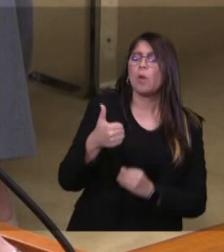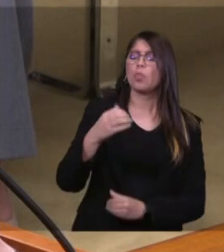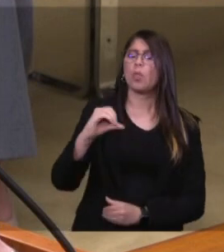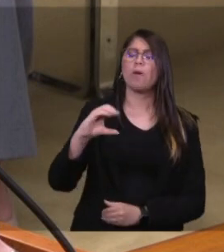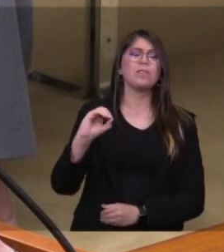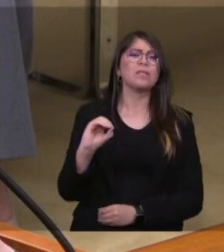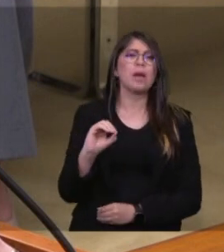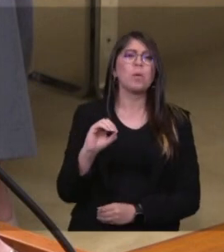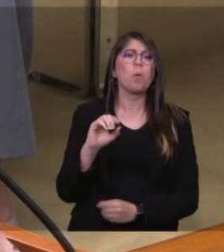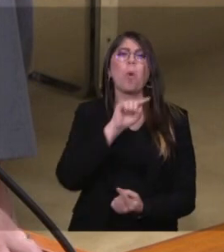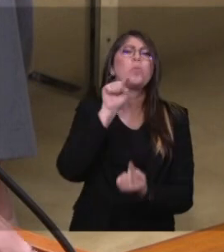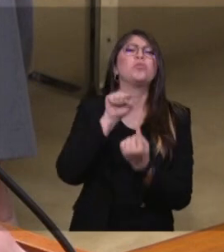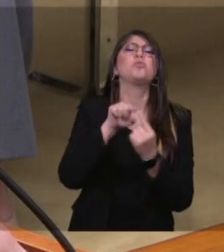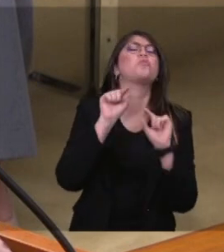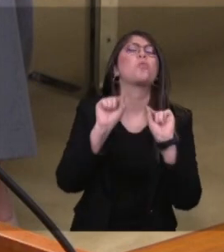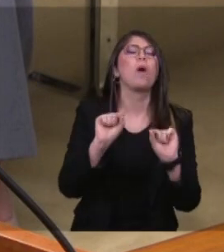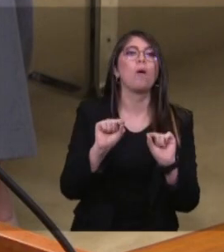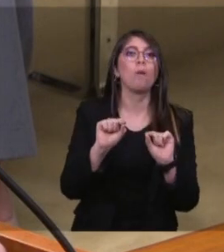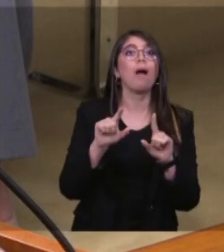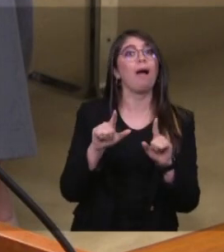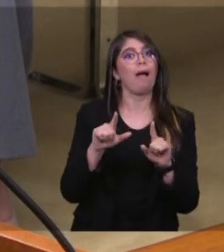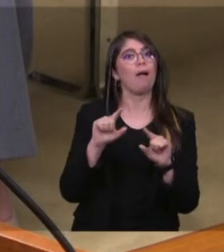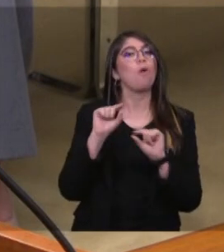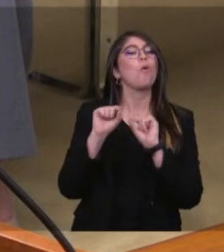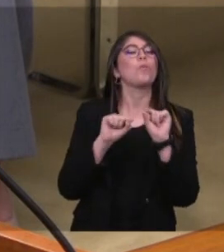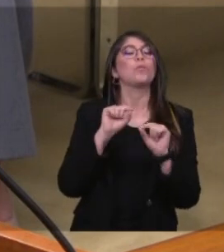Lei Complementar 190, ela vem,